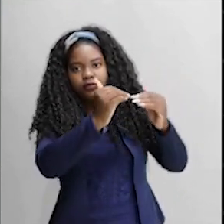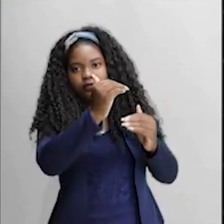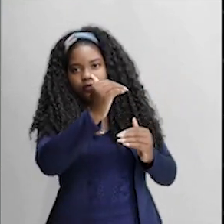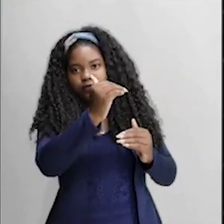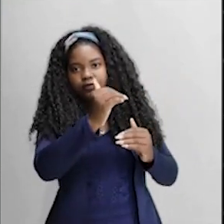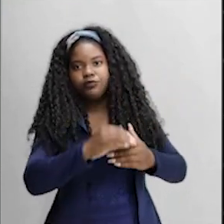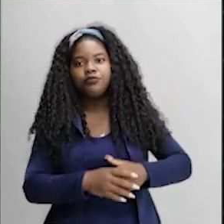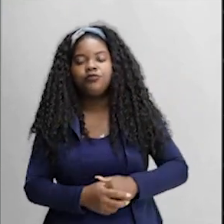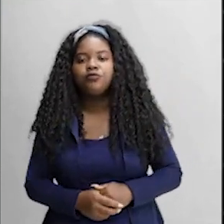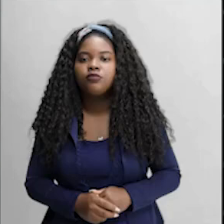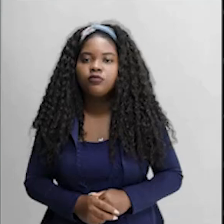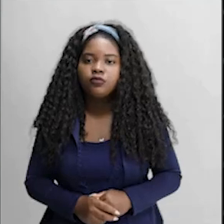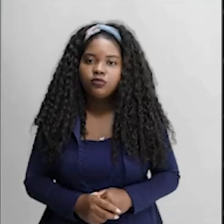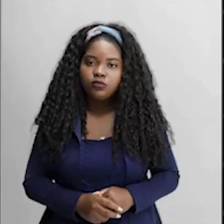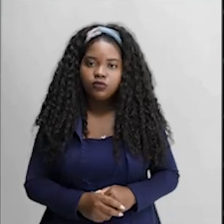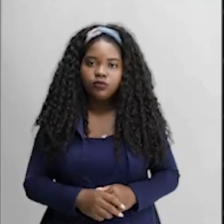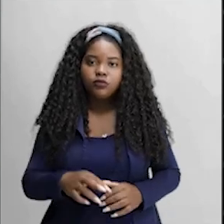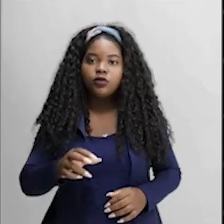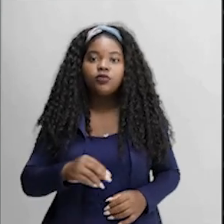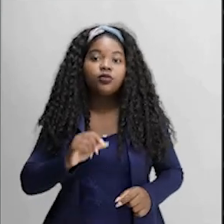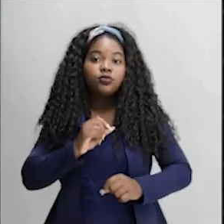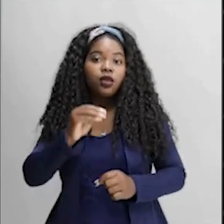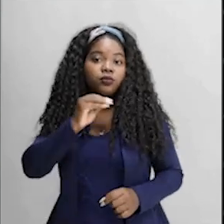Então, eu vou usar aqui, por exemplo, renda,